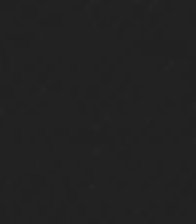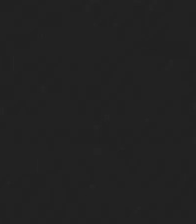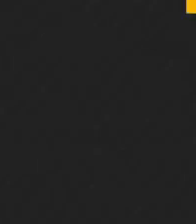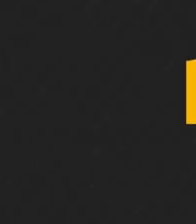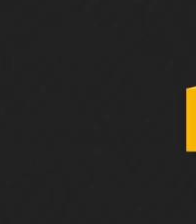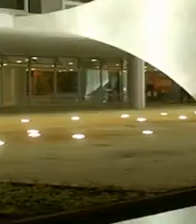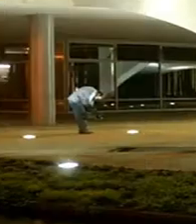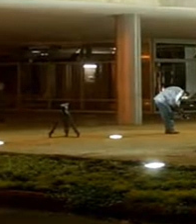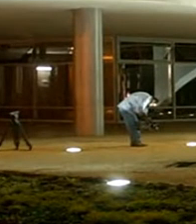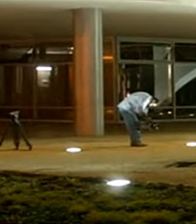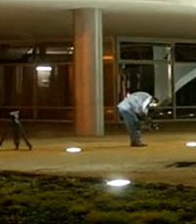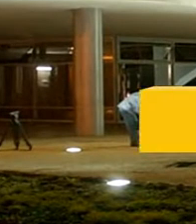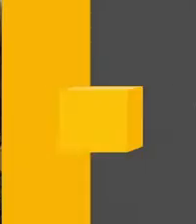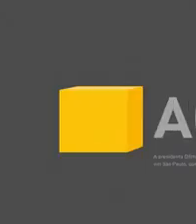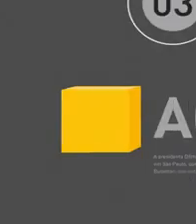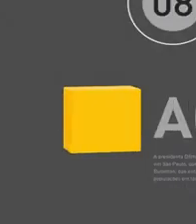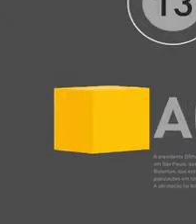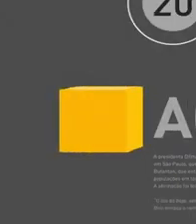aí vai